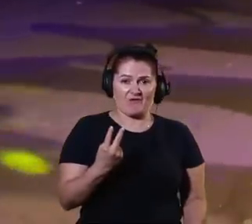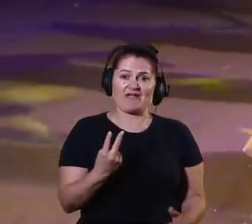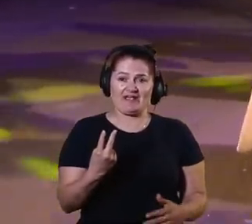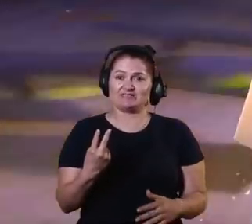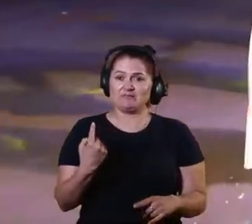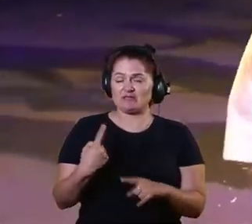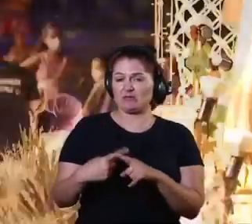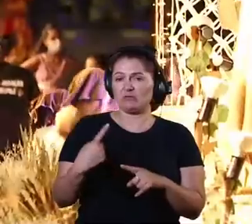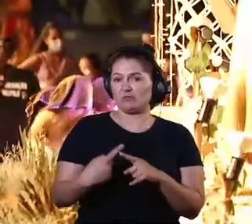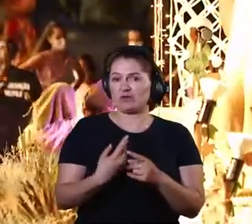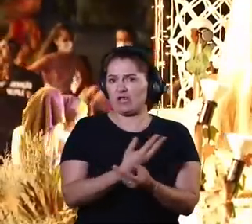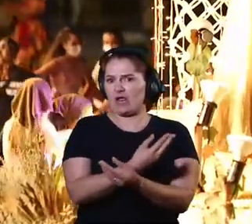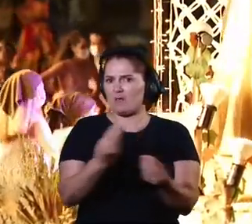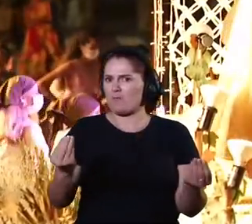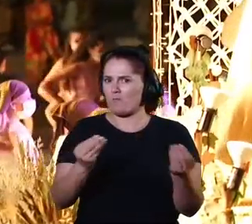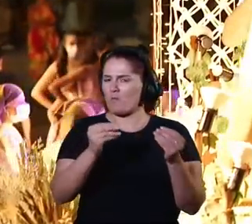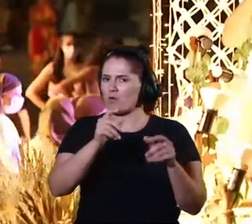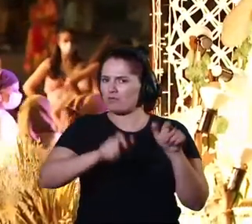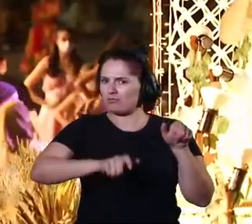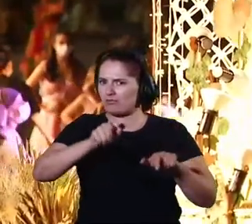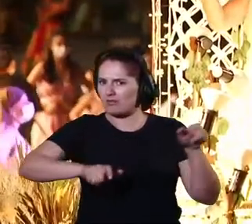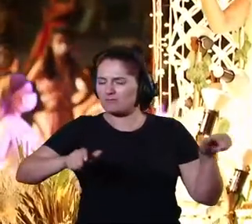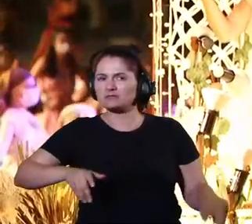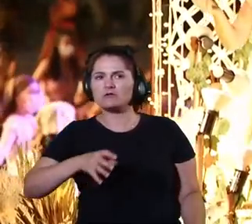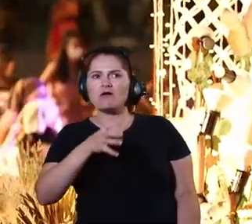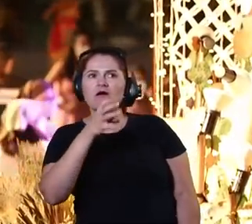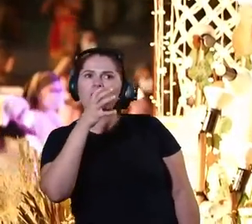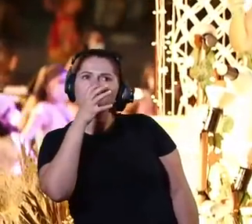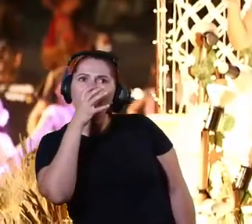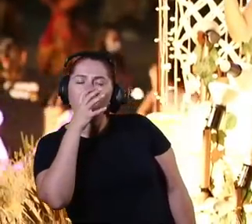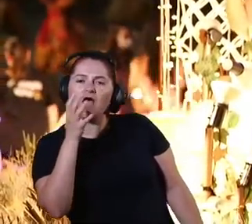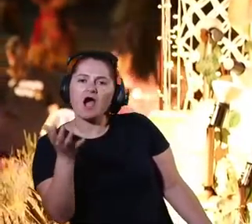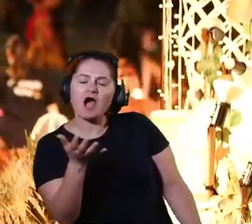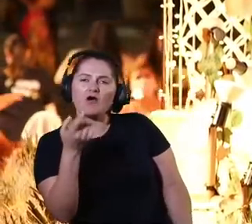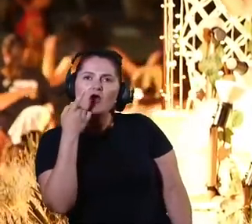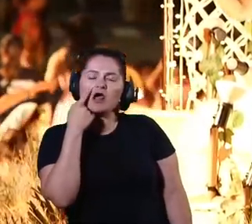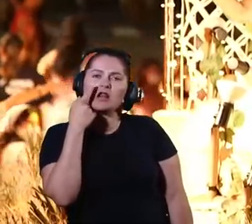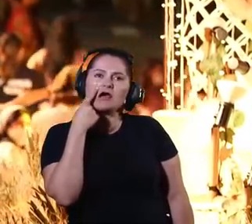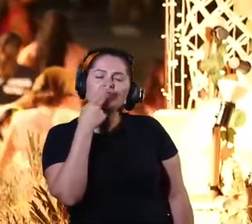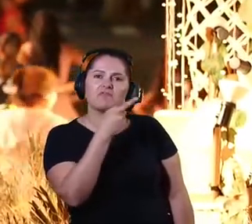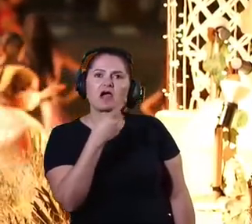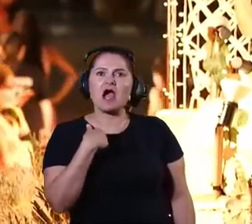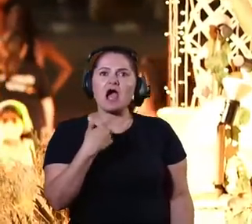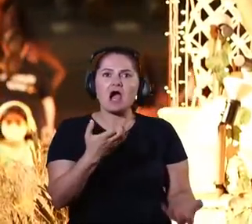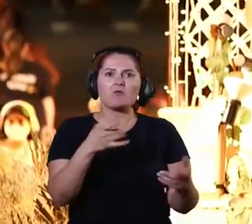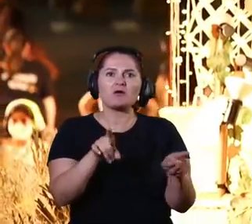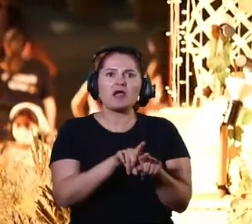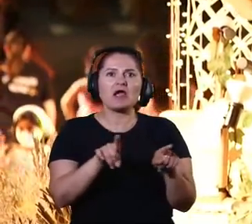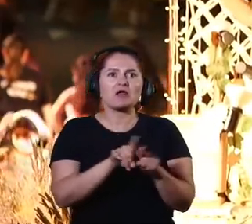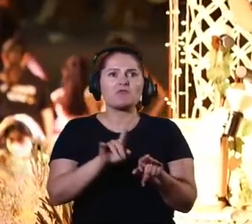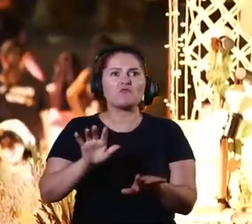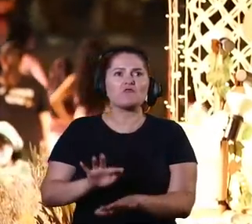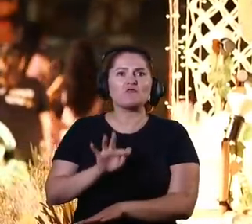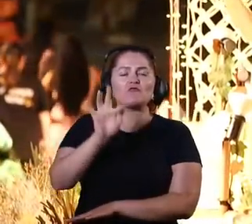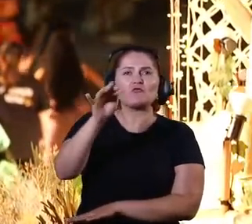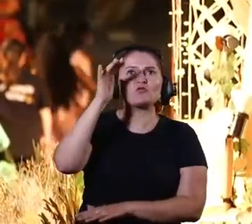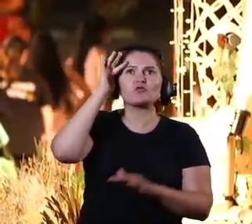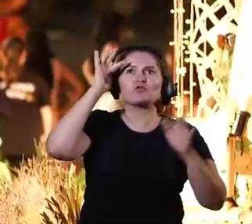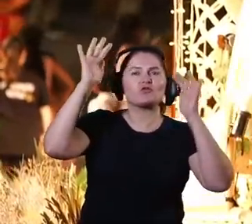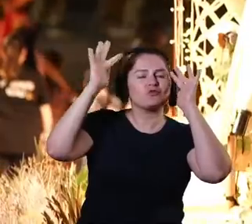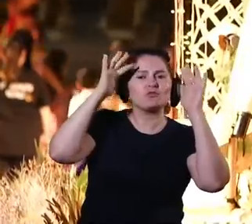pessoas que estão aqui assistindo, por falar das crianças, né? Acabam se inspirando nessas figuras para talvez plantar um sonho de,